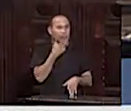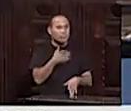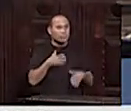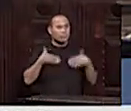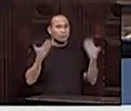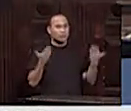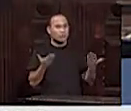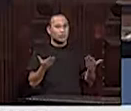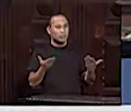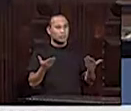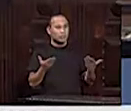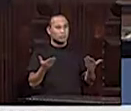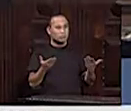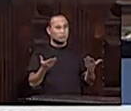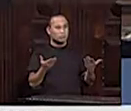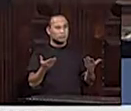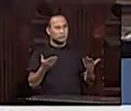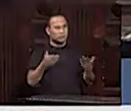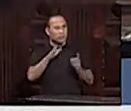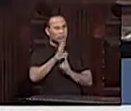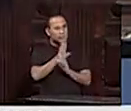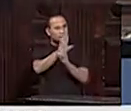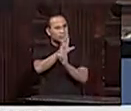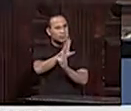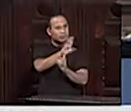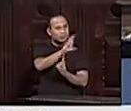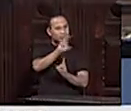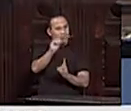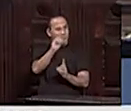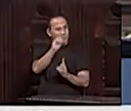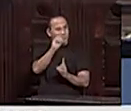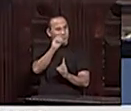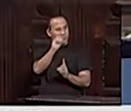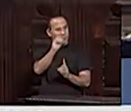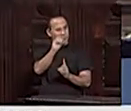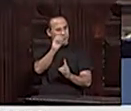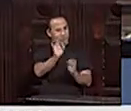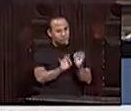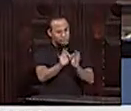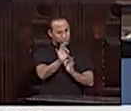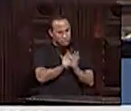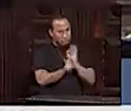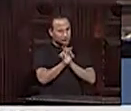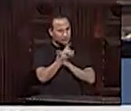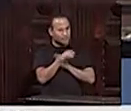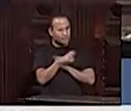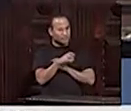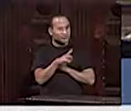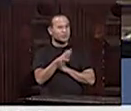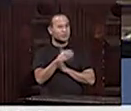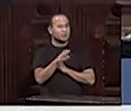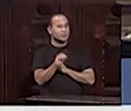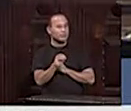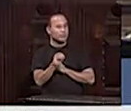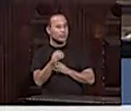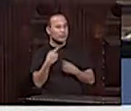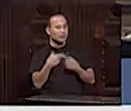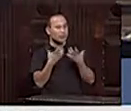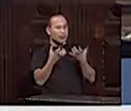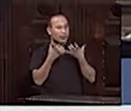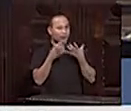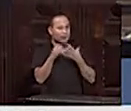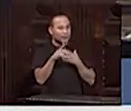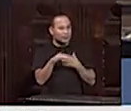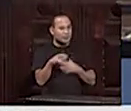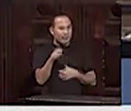assustada, porque ela diz o cara apresentar 50 projetos de privatização, o cara querer privatizar a